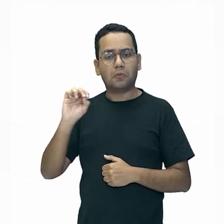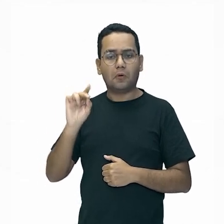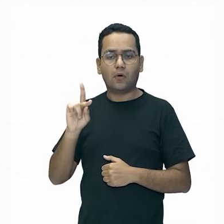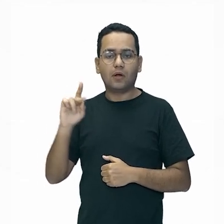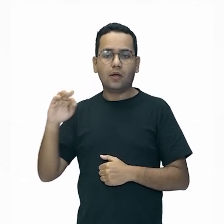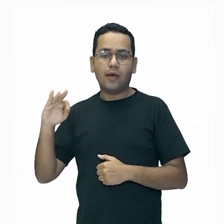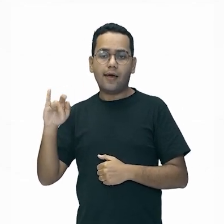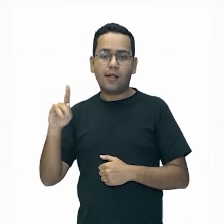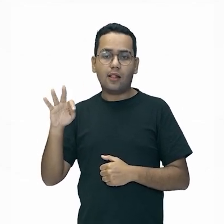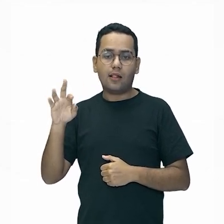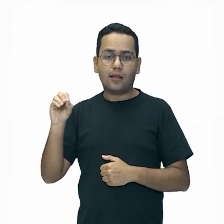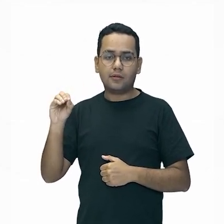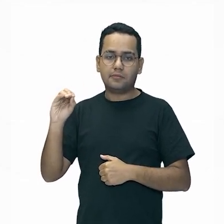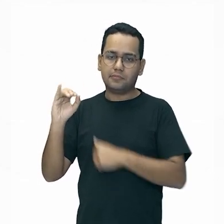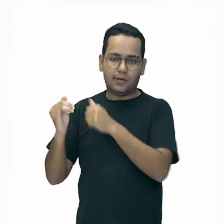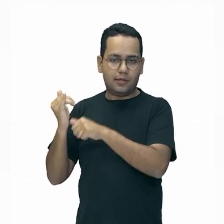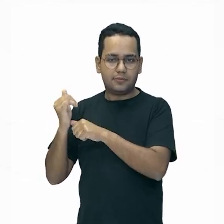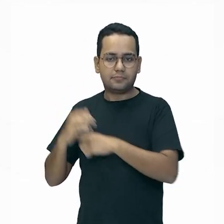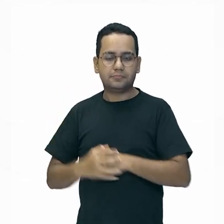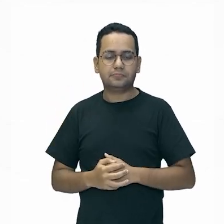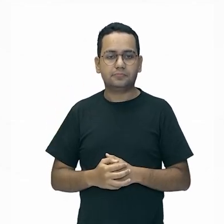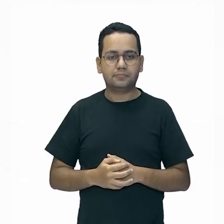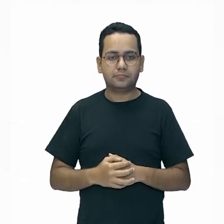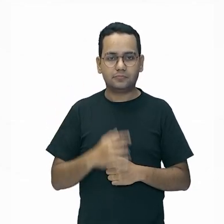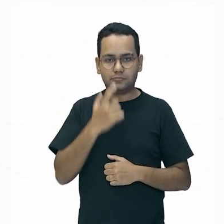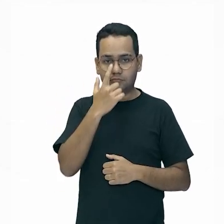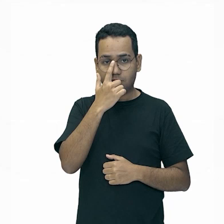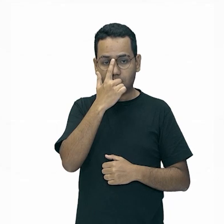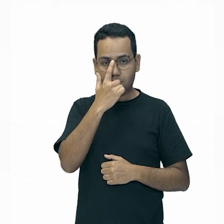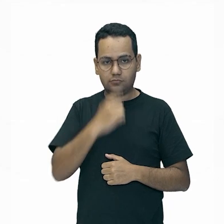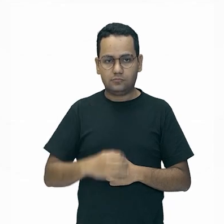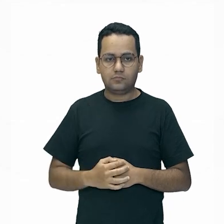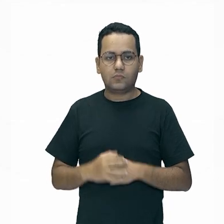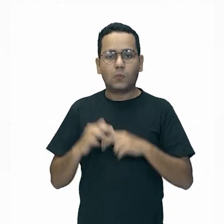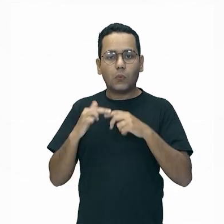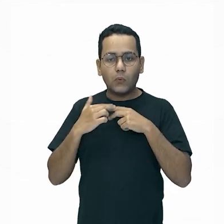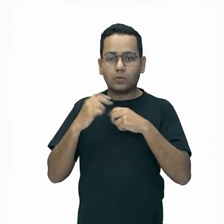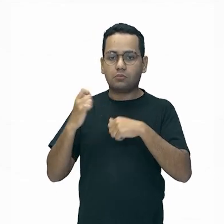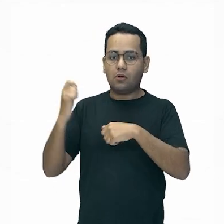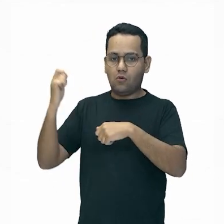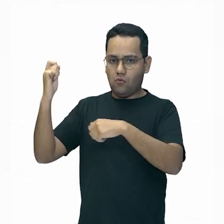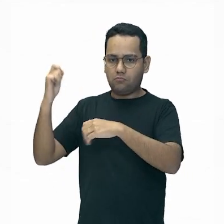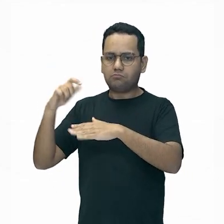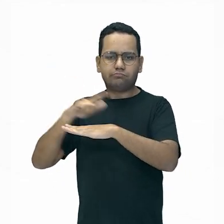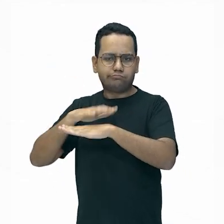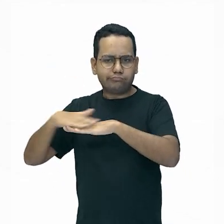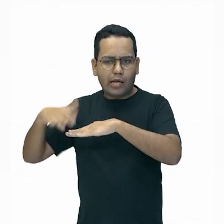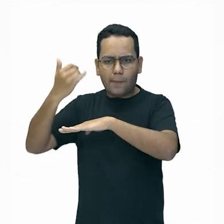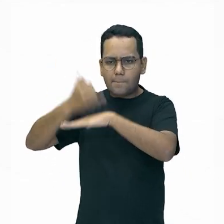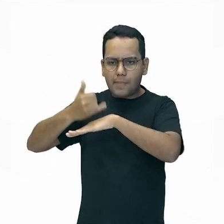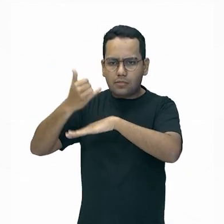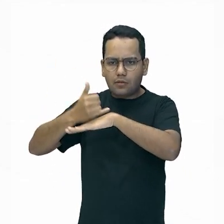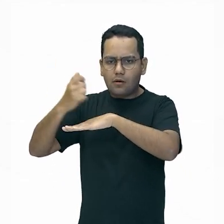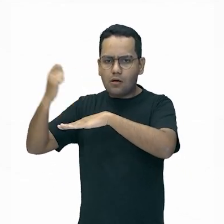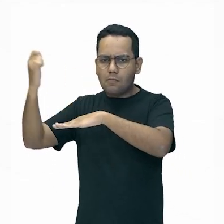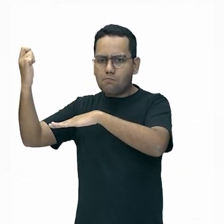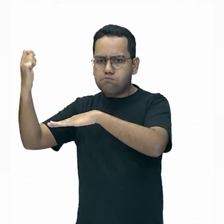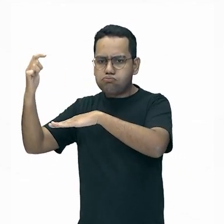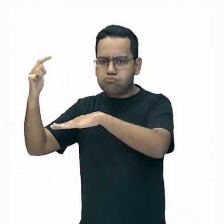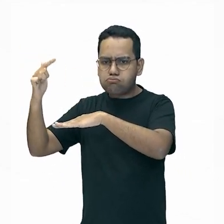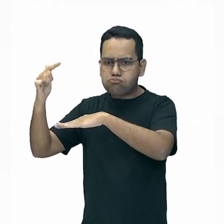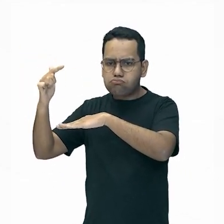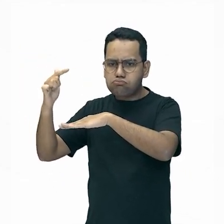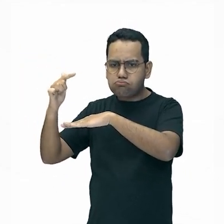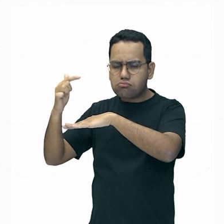nesse fenômeno, o fóton vai arrancar elétrons de uma placa ali de metal, e aí a gente